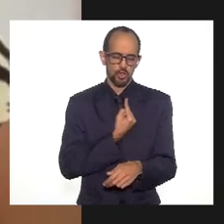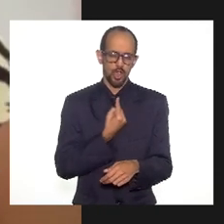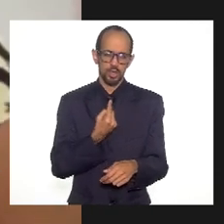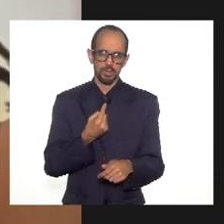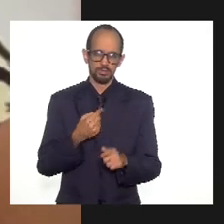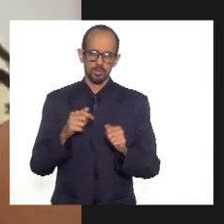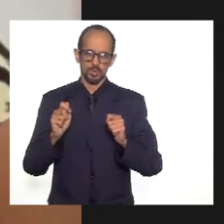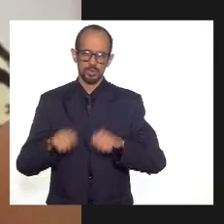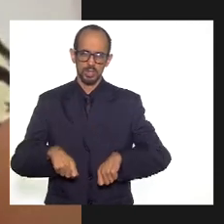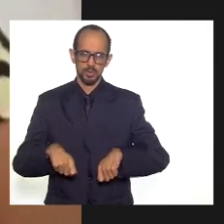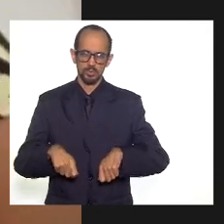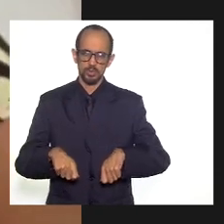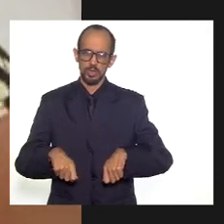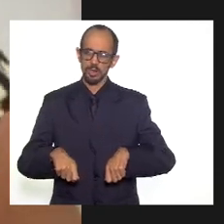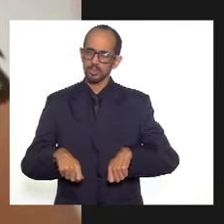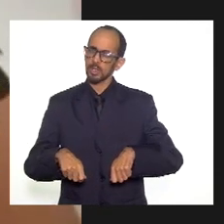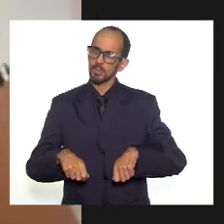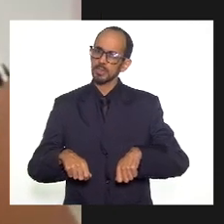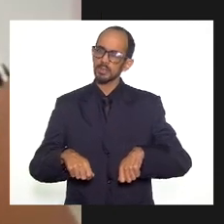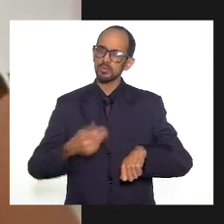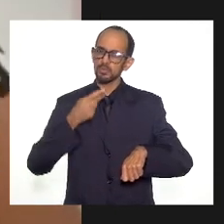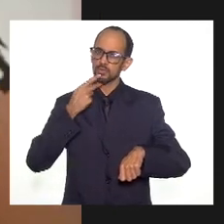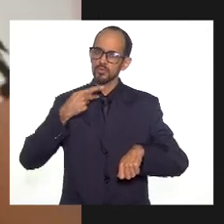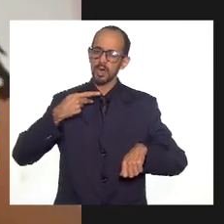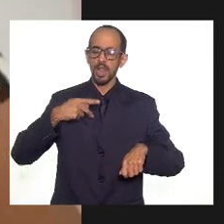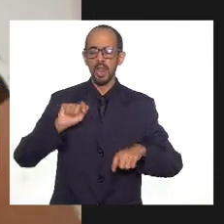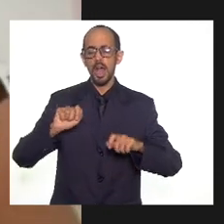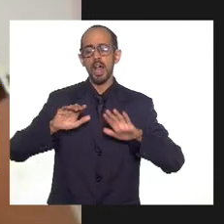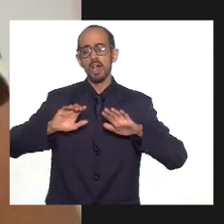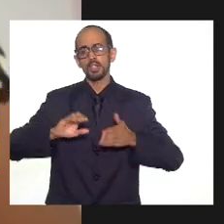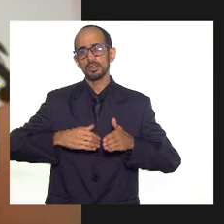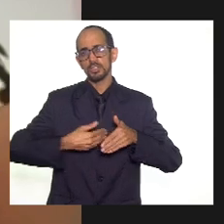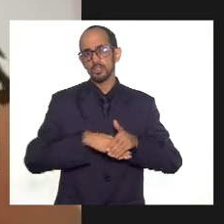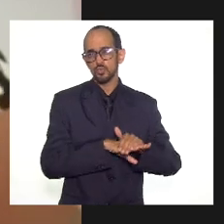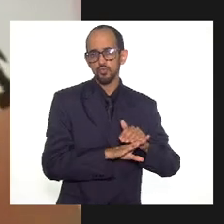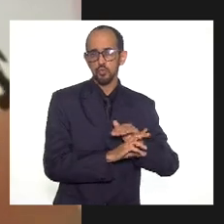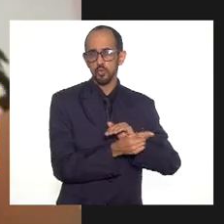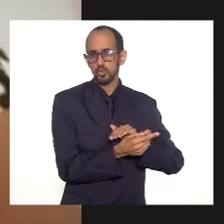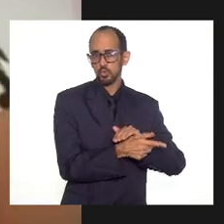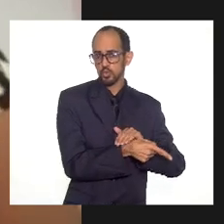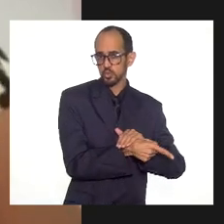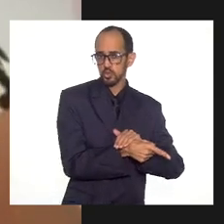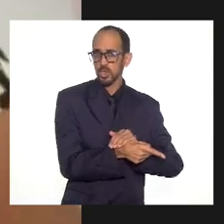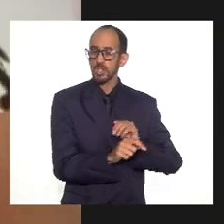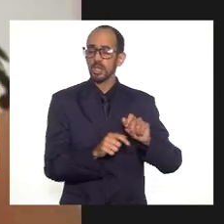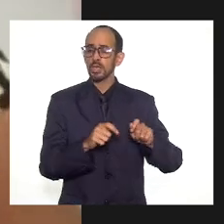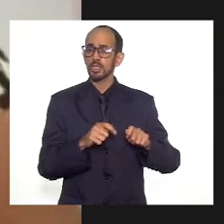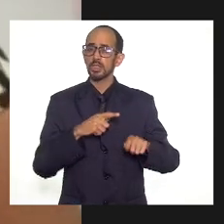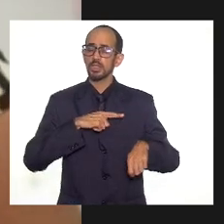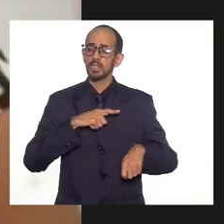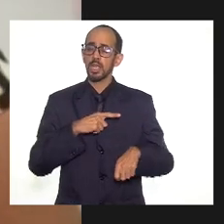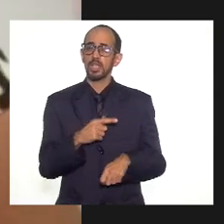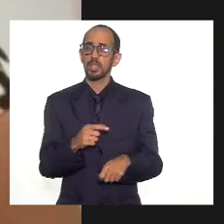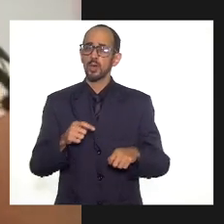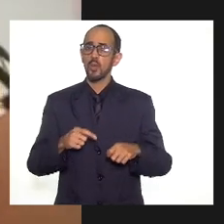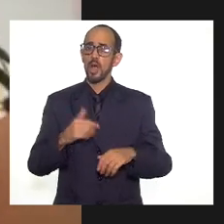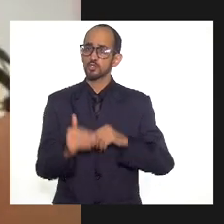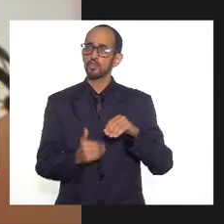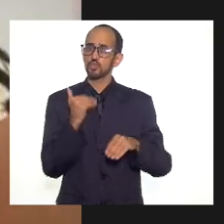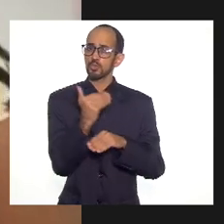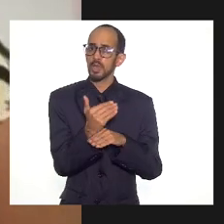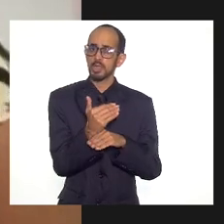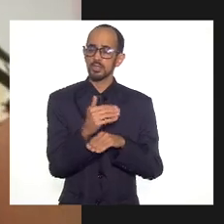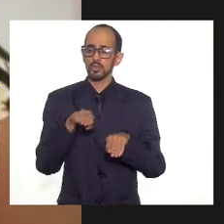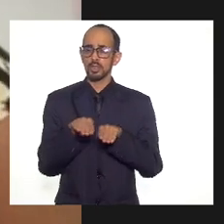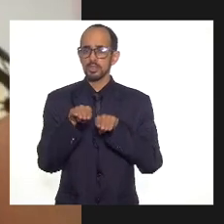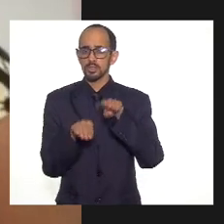de fundos, mas que esses fundos tenham uma destinação concreta para a superação das desigualdades sociais, em